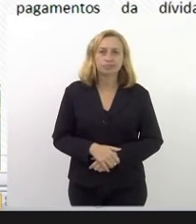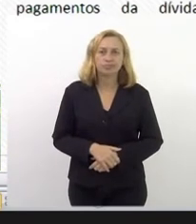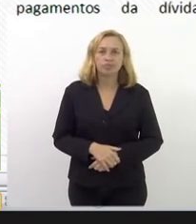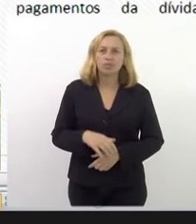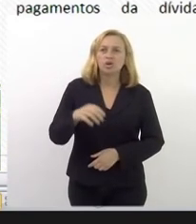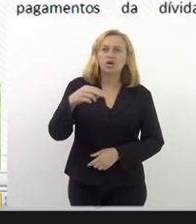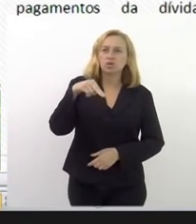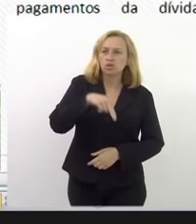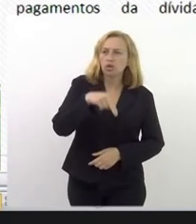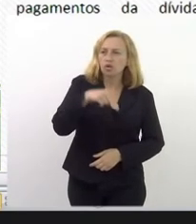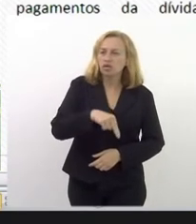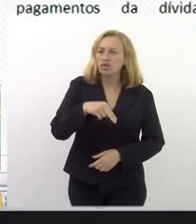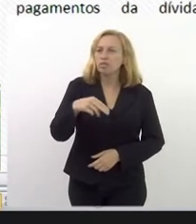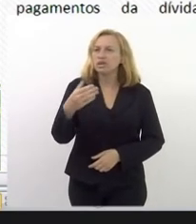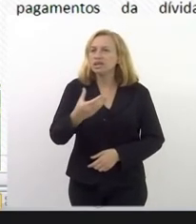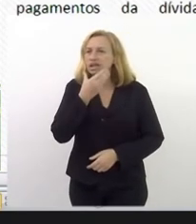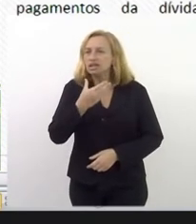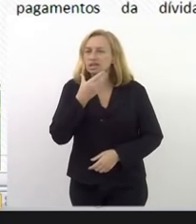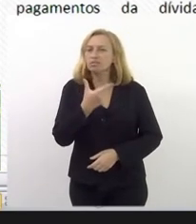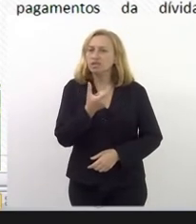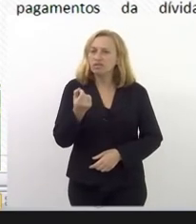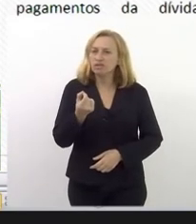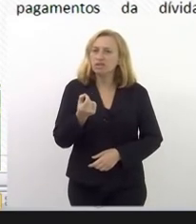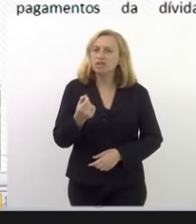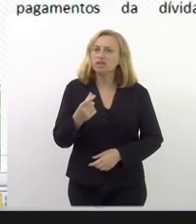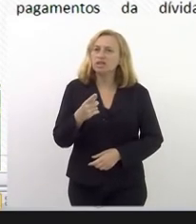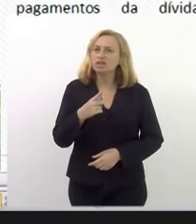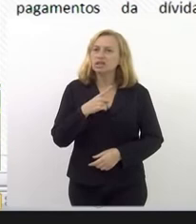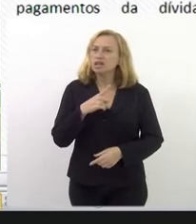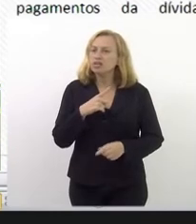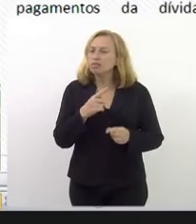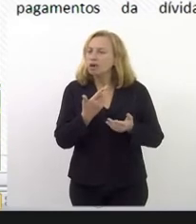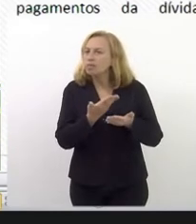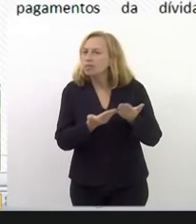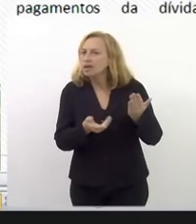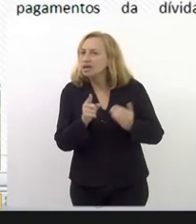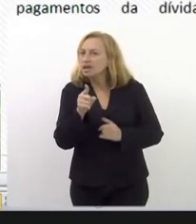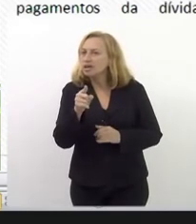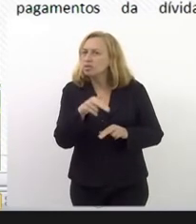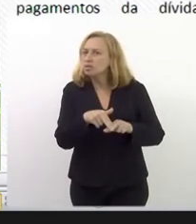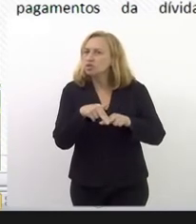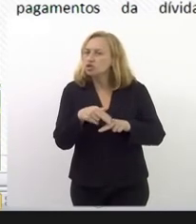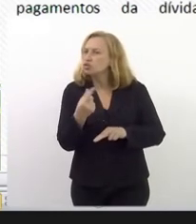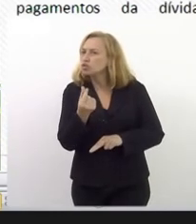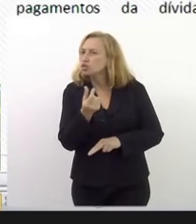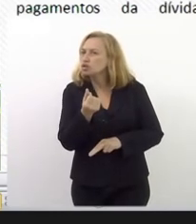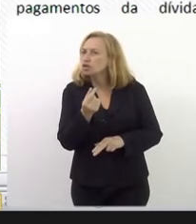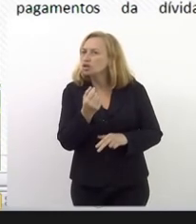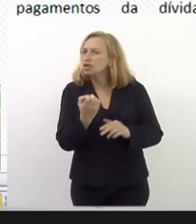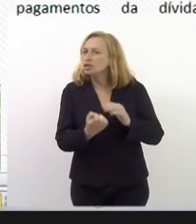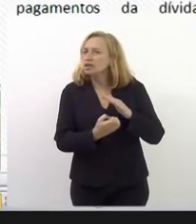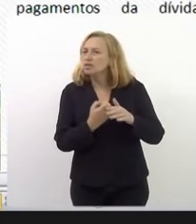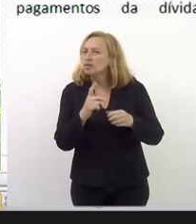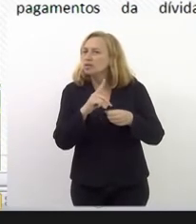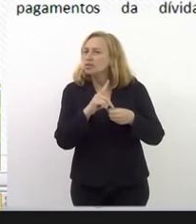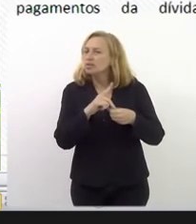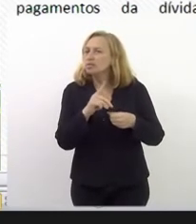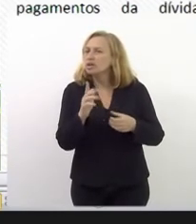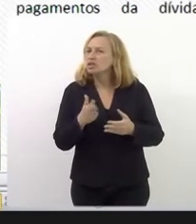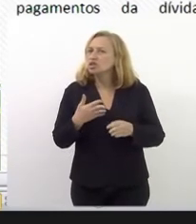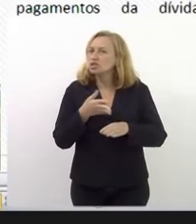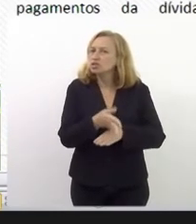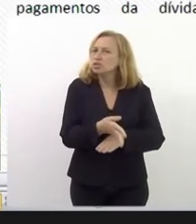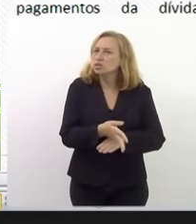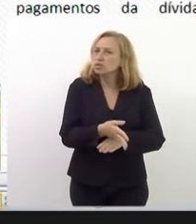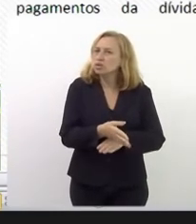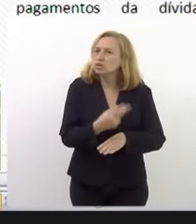novembro e dezembro de 20 tem uma disfunção aí por conta daquele dinheiro da Petrobras que entrou, que